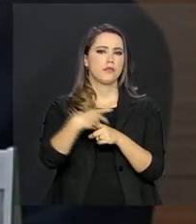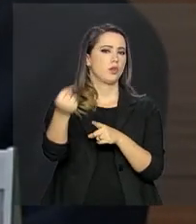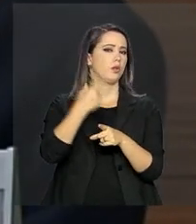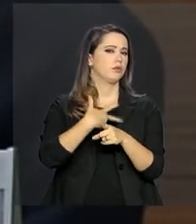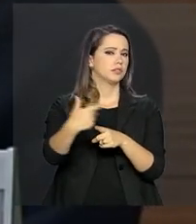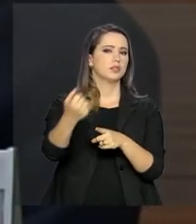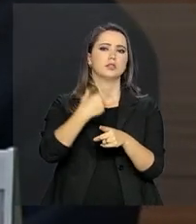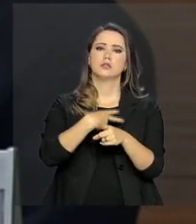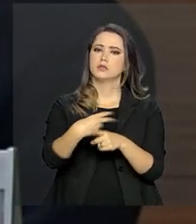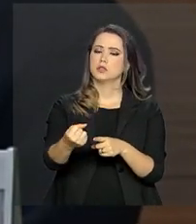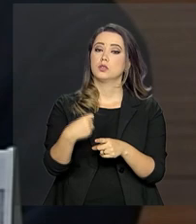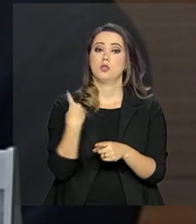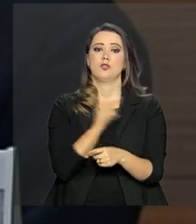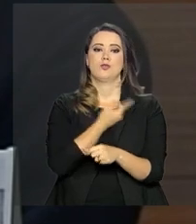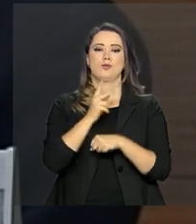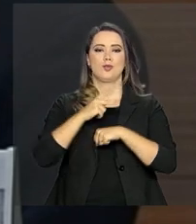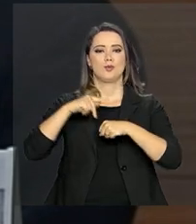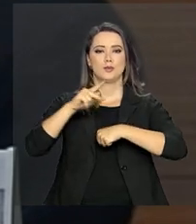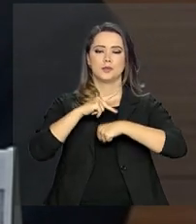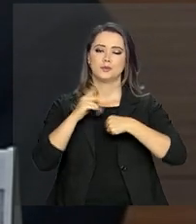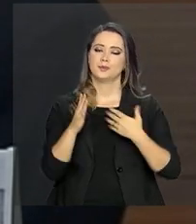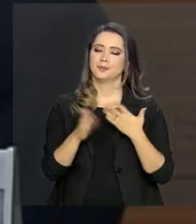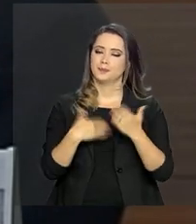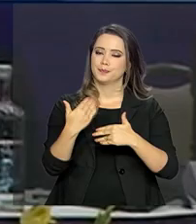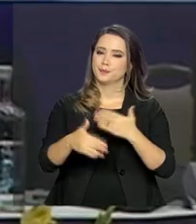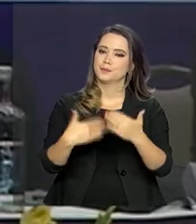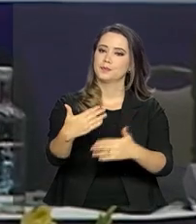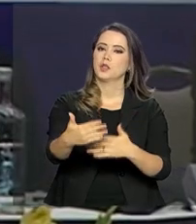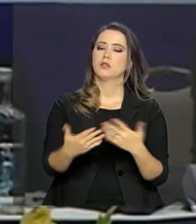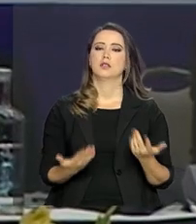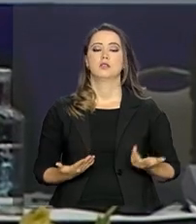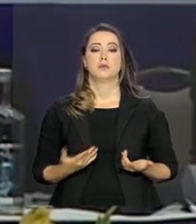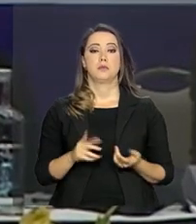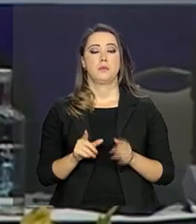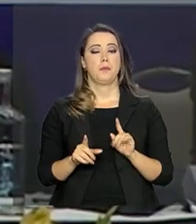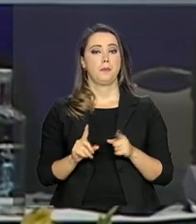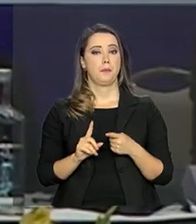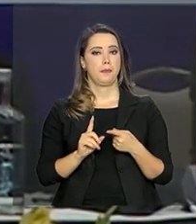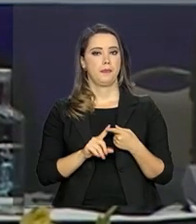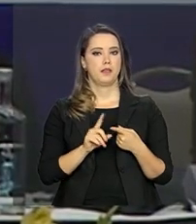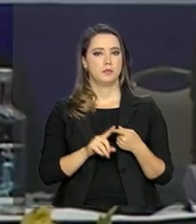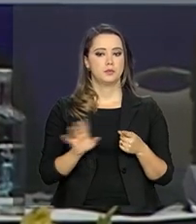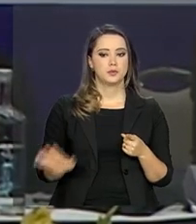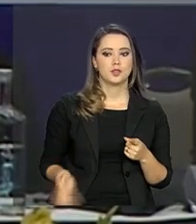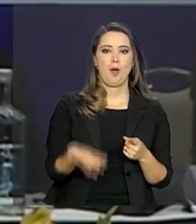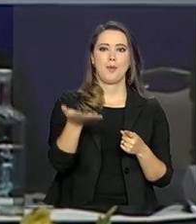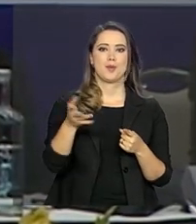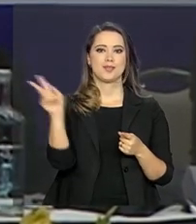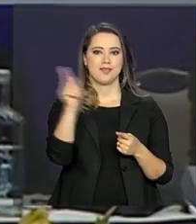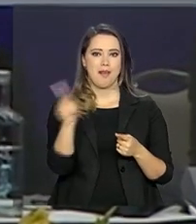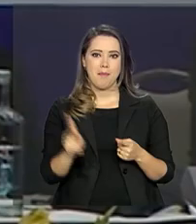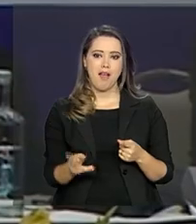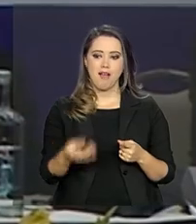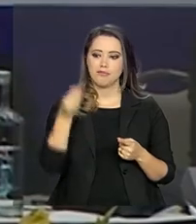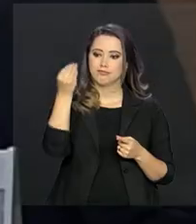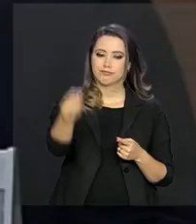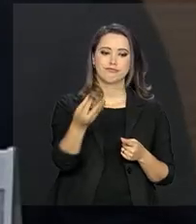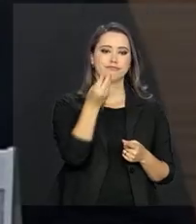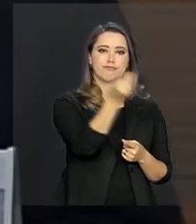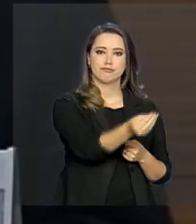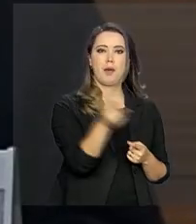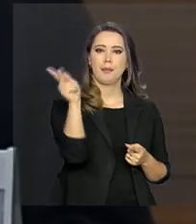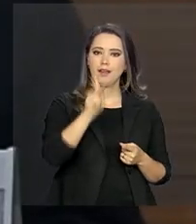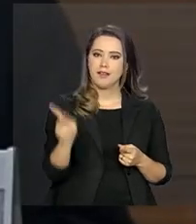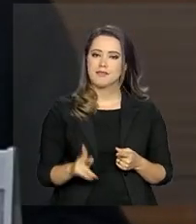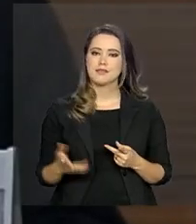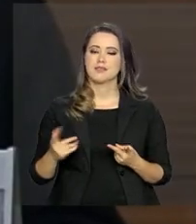de nossos países através dos anos primeiro na promoção da paz segundo no aprimoramento